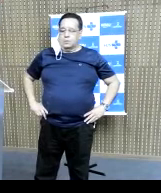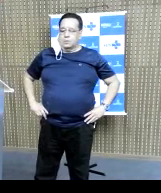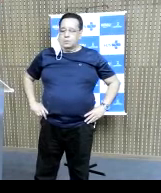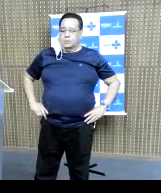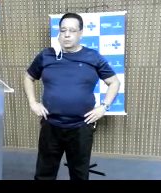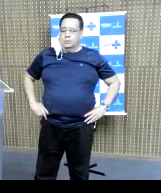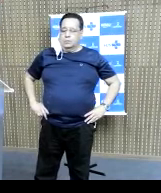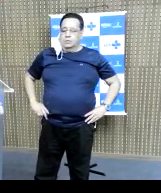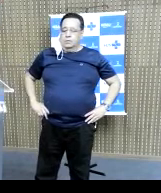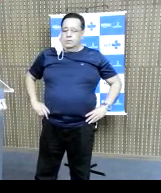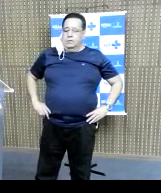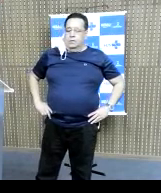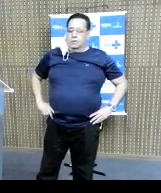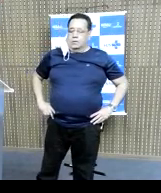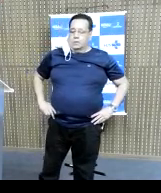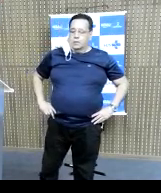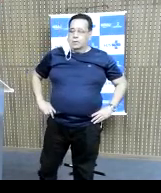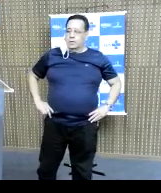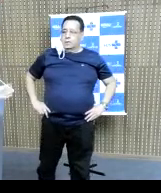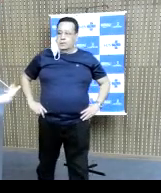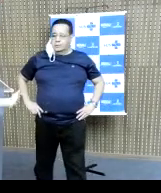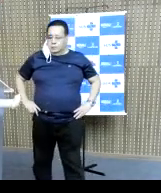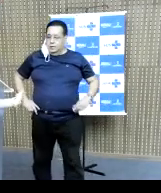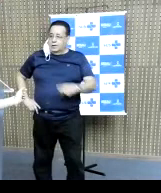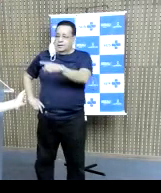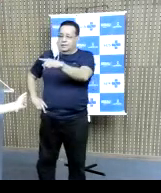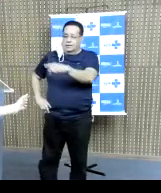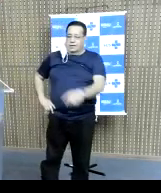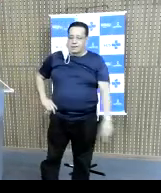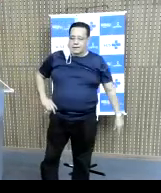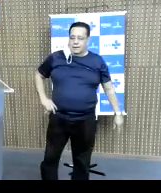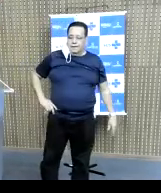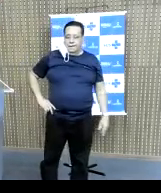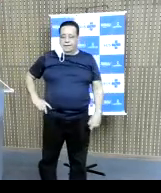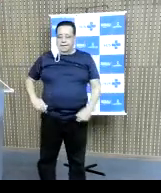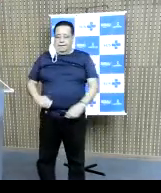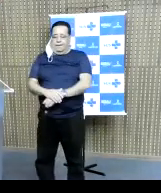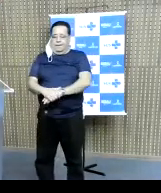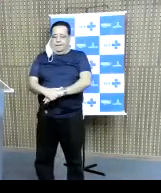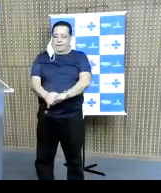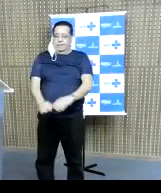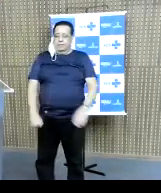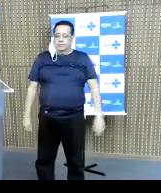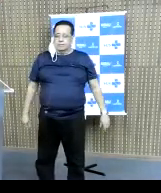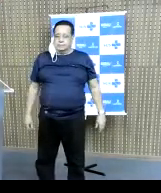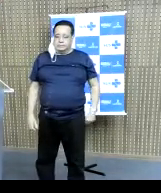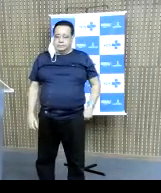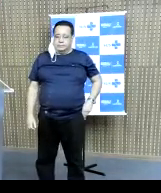grande. Nós temos... Cadê uma coisinha antes de passar? Ah, tá, obrigada.